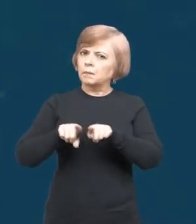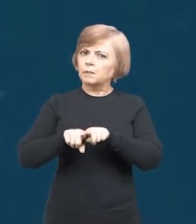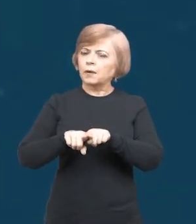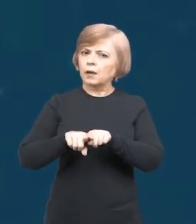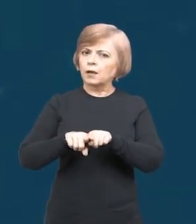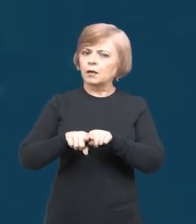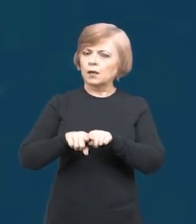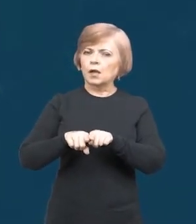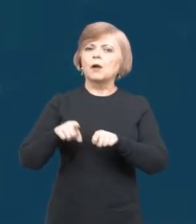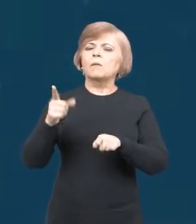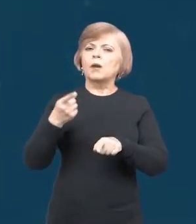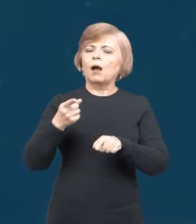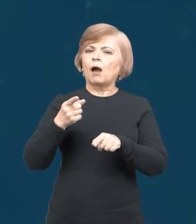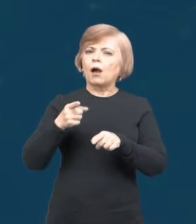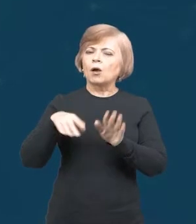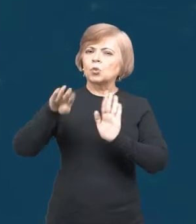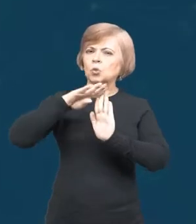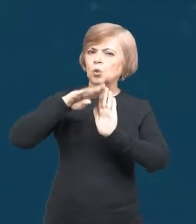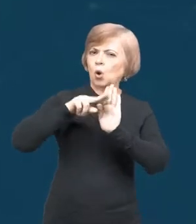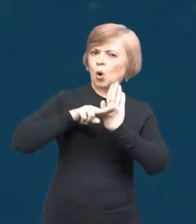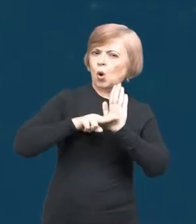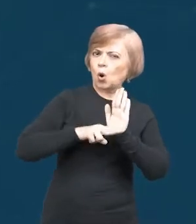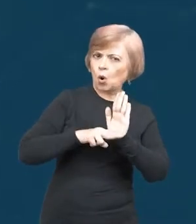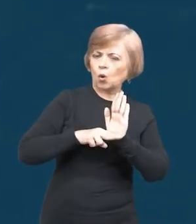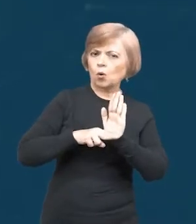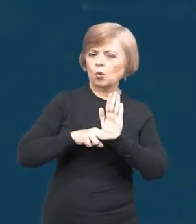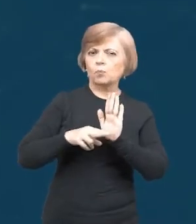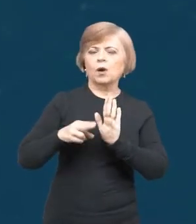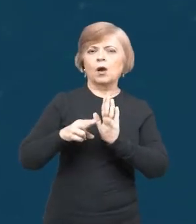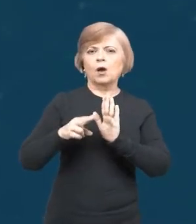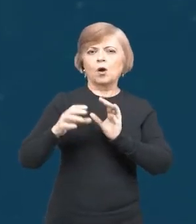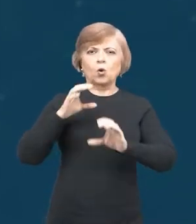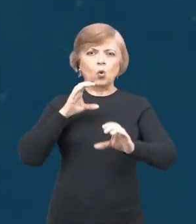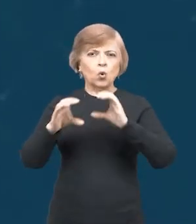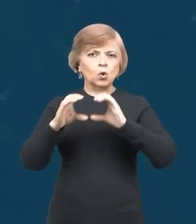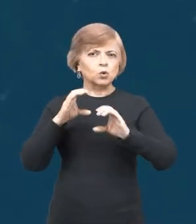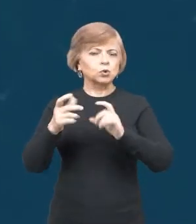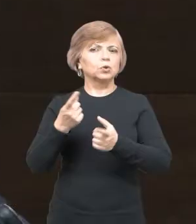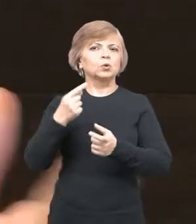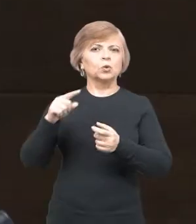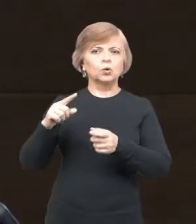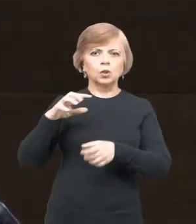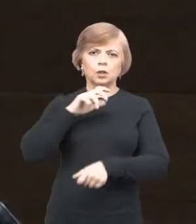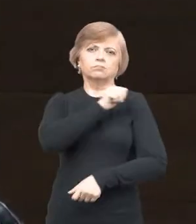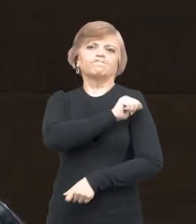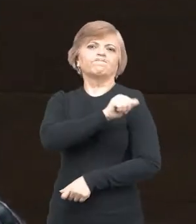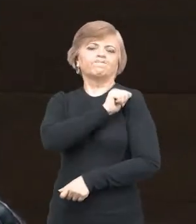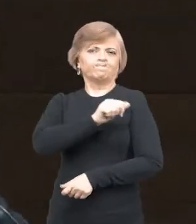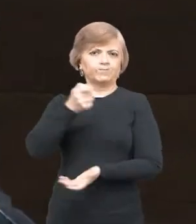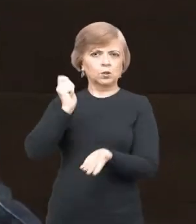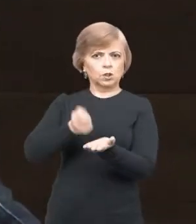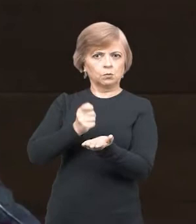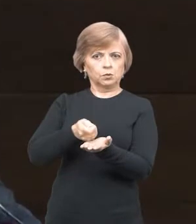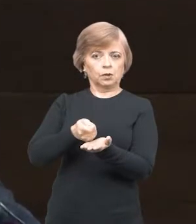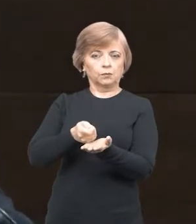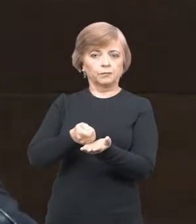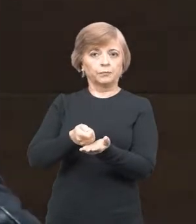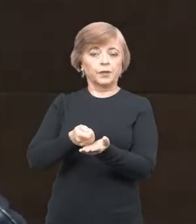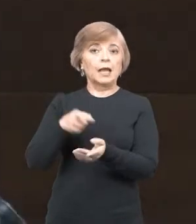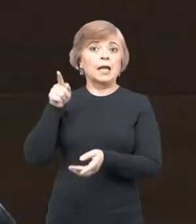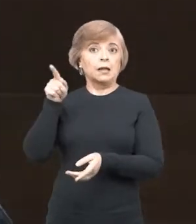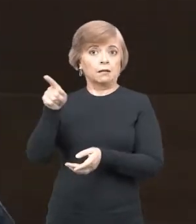consolidação normativa da Corregedoria de Justiça do Tribunal de Justiça do Rio de Janeiro. A Promotoria de Justiça de Paraty